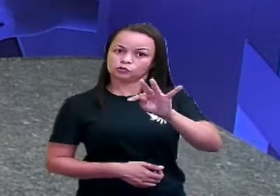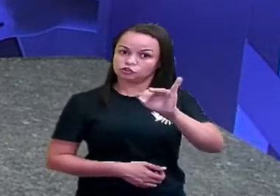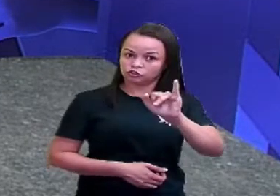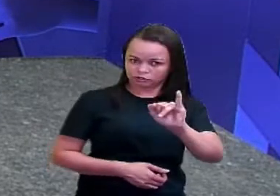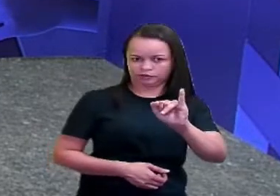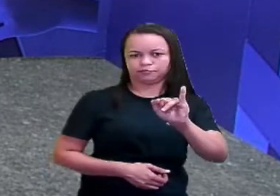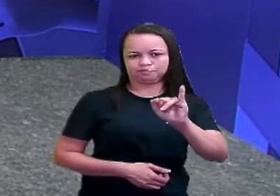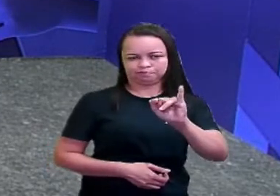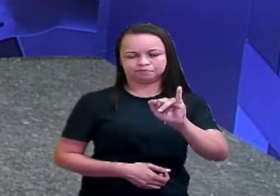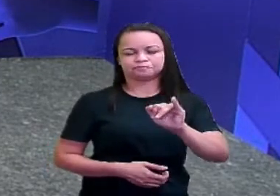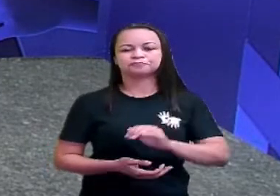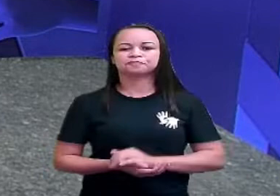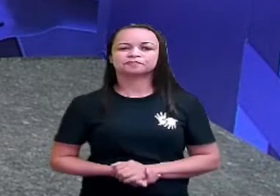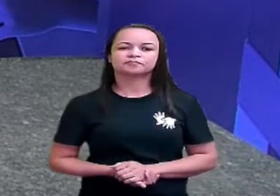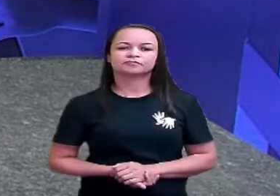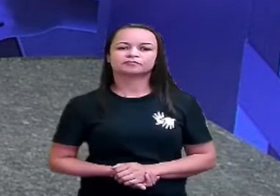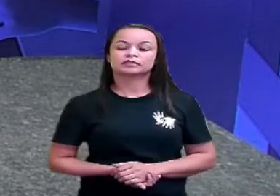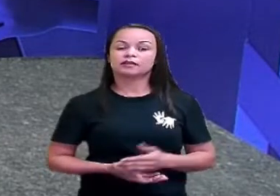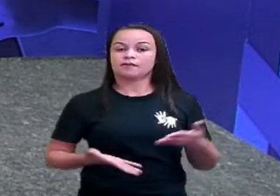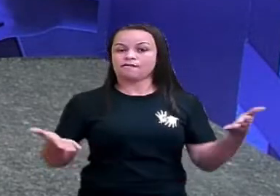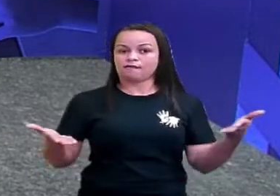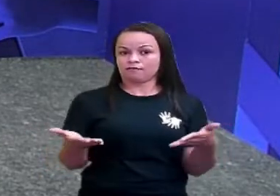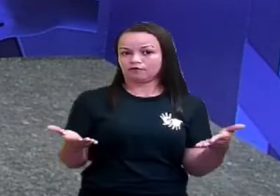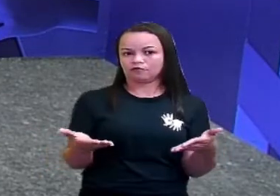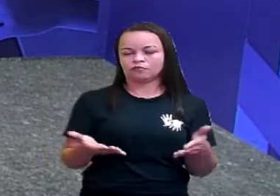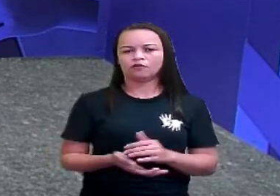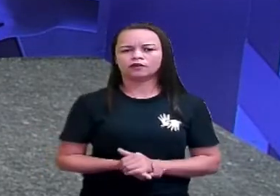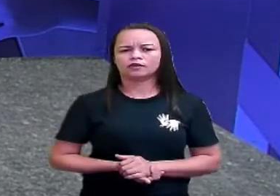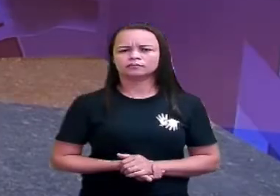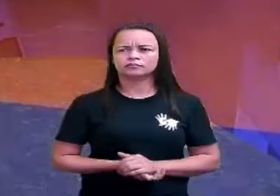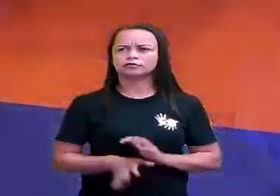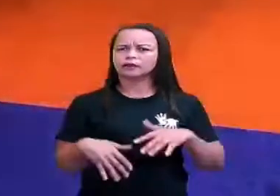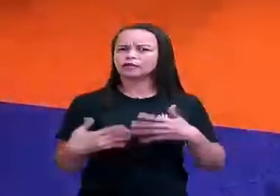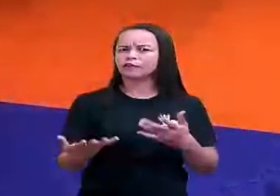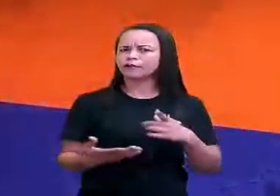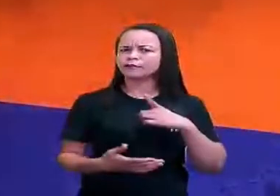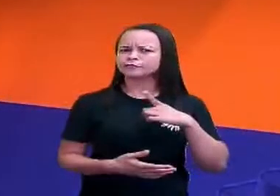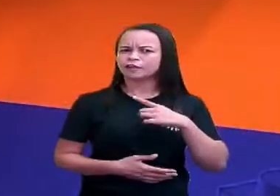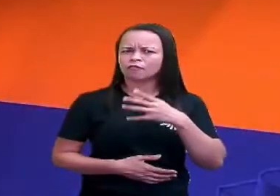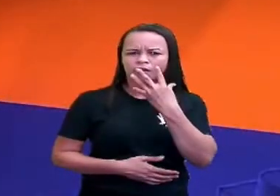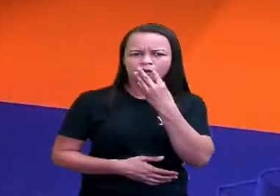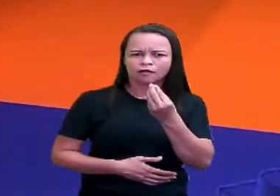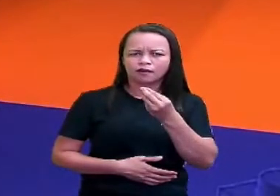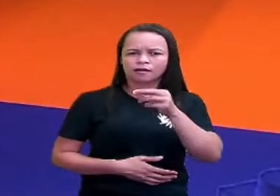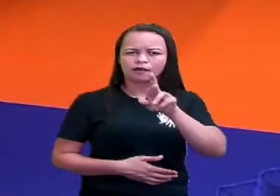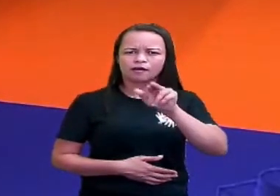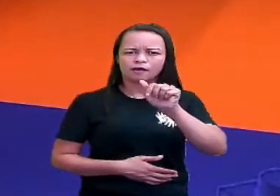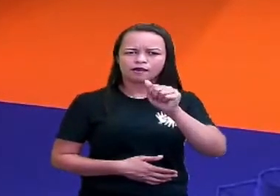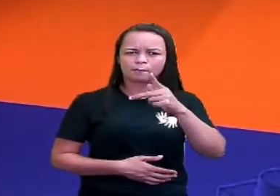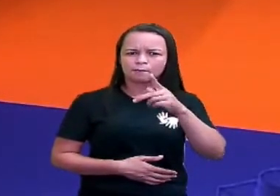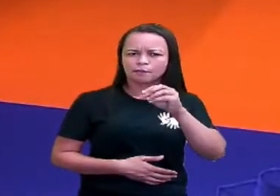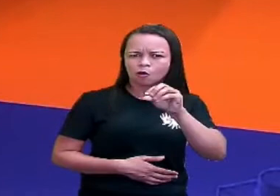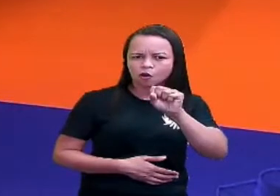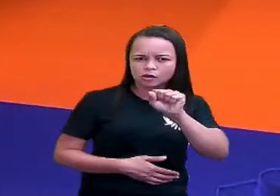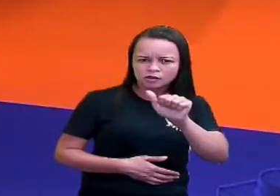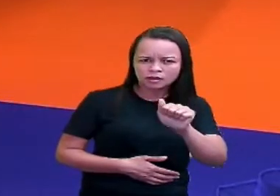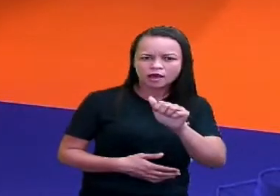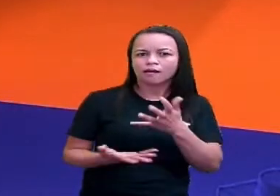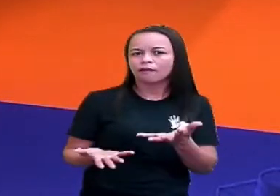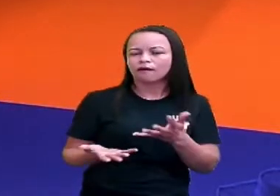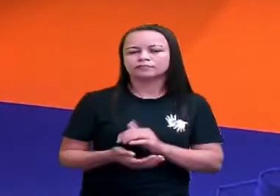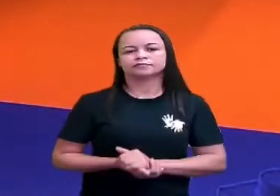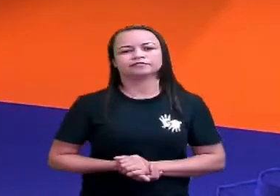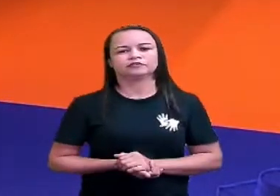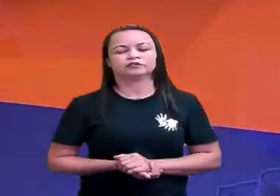Jabuti. Agora, será que apareceu a raposa? Pois é, vamos repetir